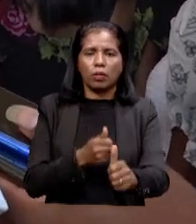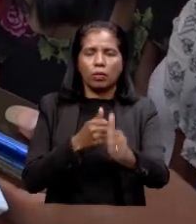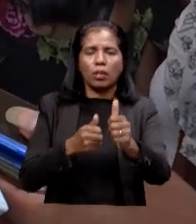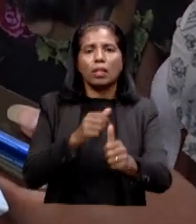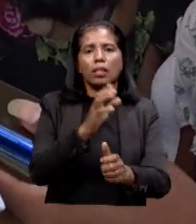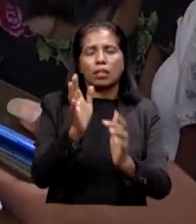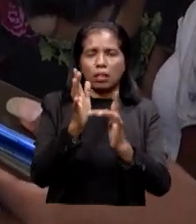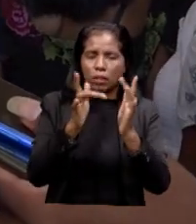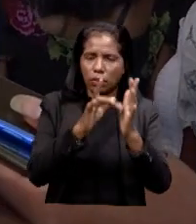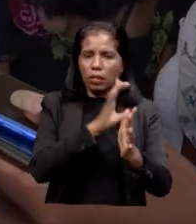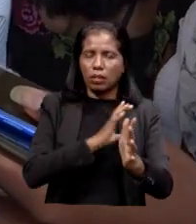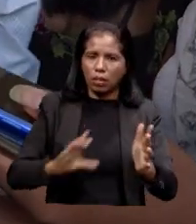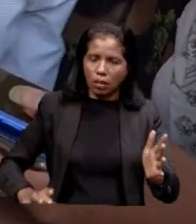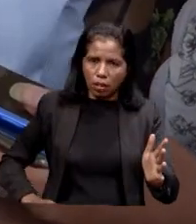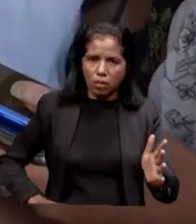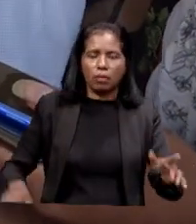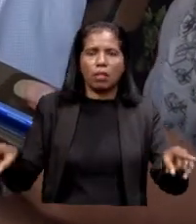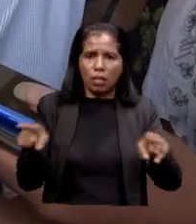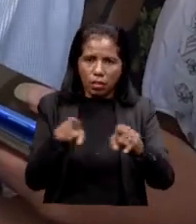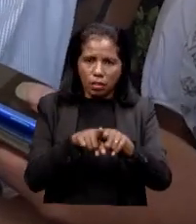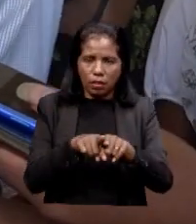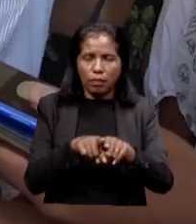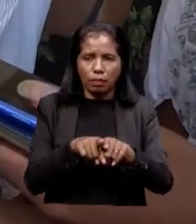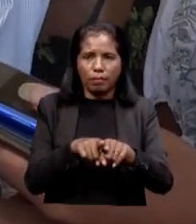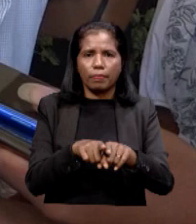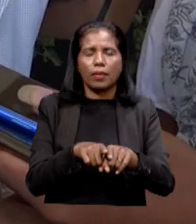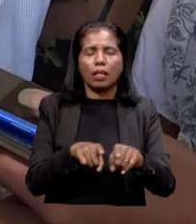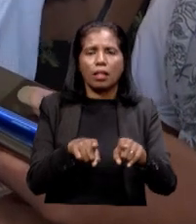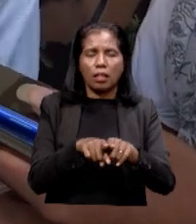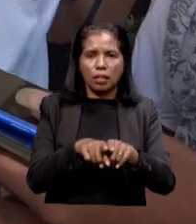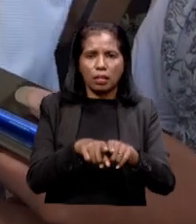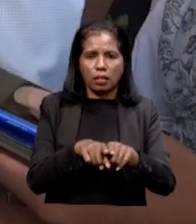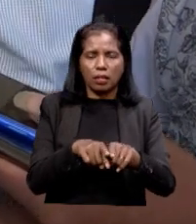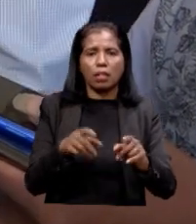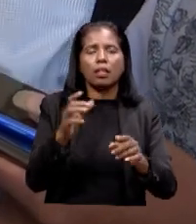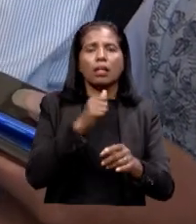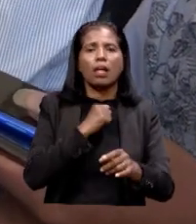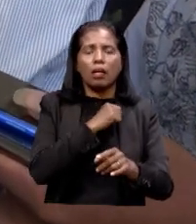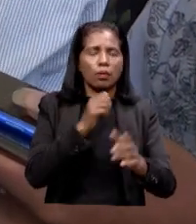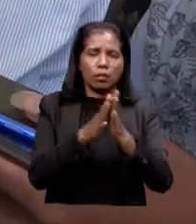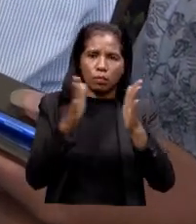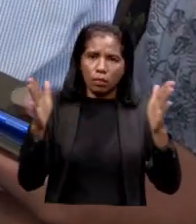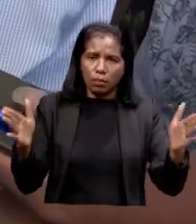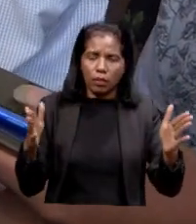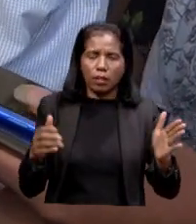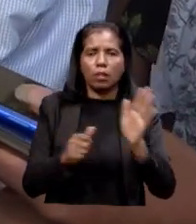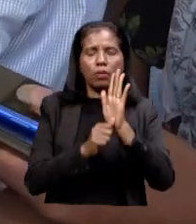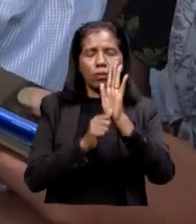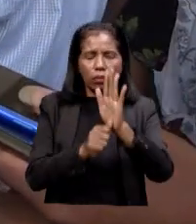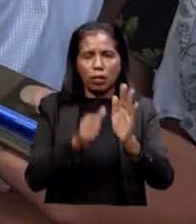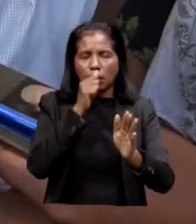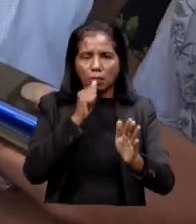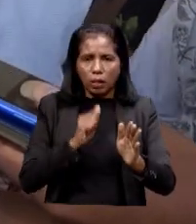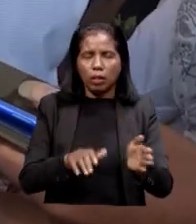neve nia hanesan na iluli kubot ni haturu heleni nia paciencia ni nia fidelidade tomate